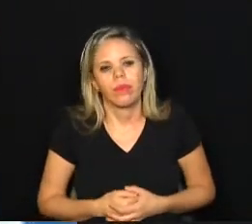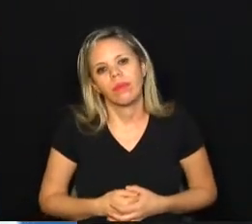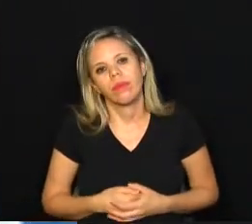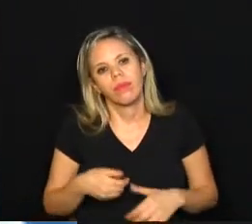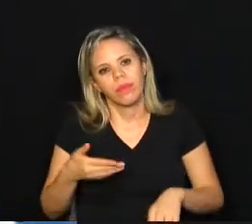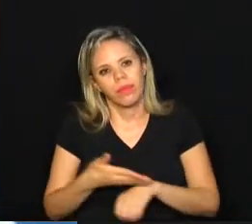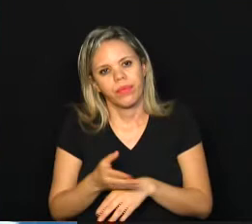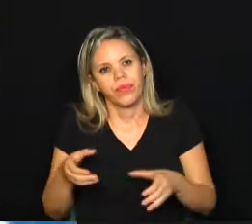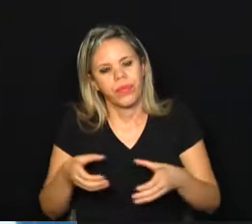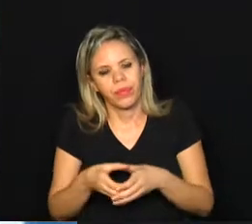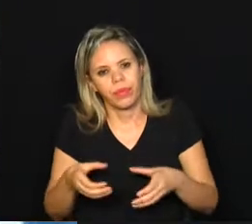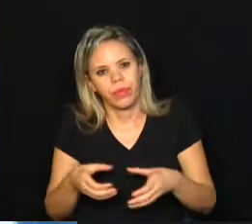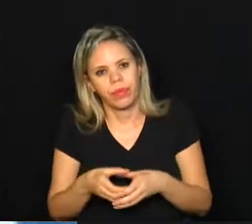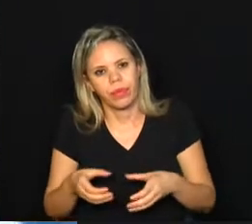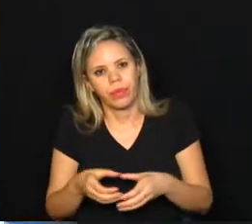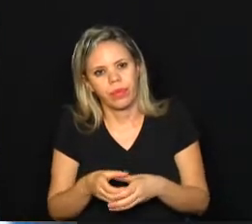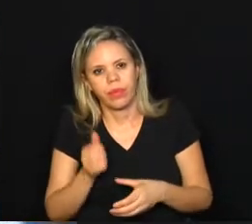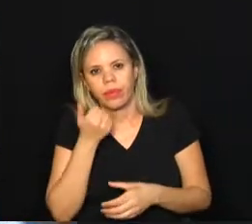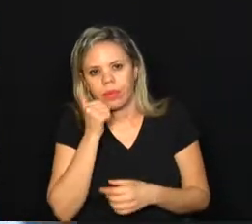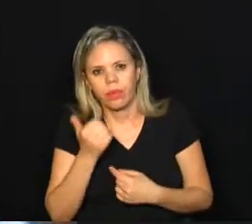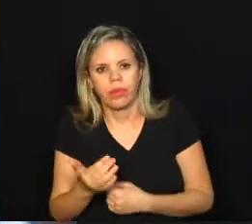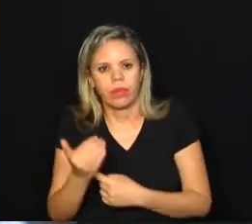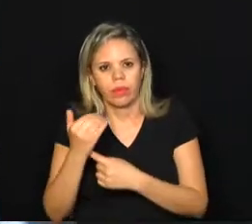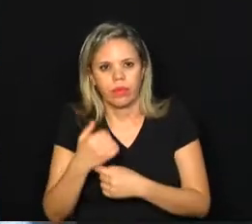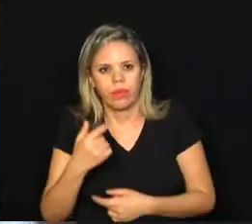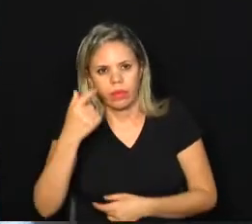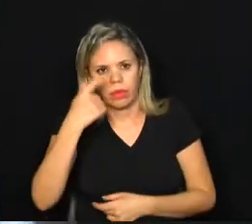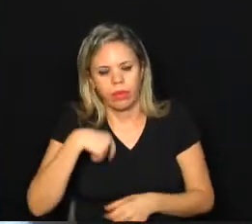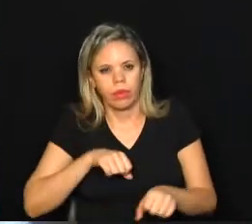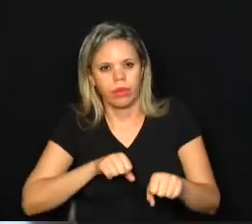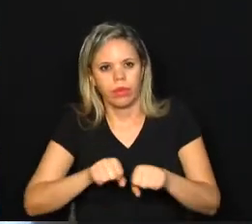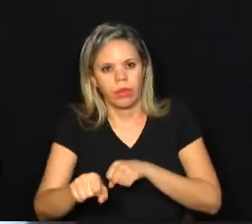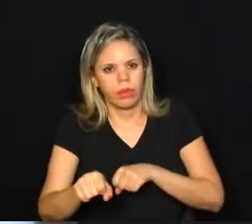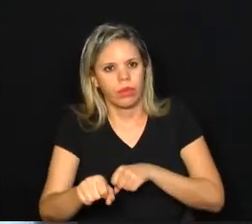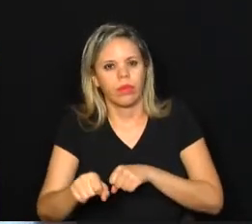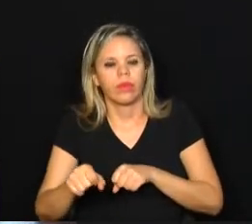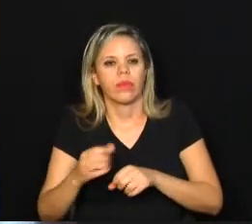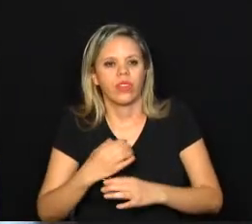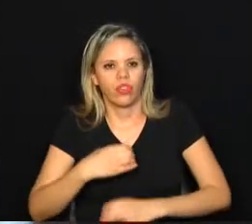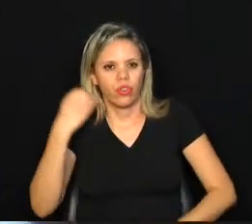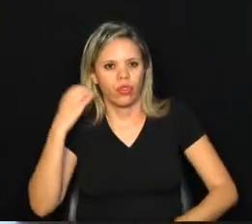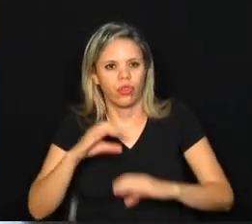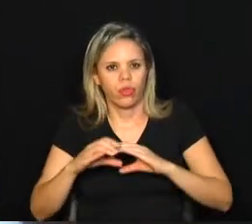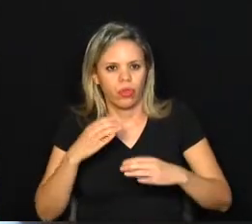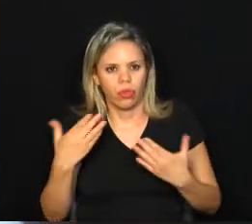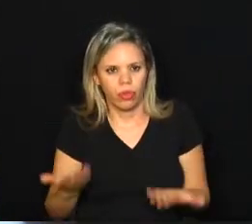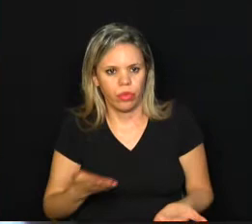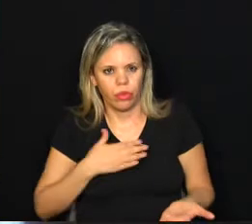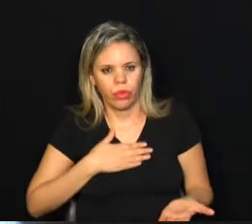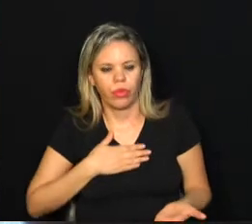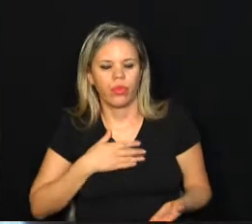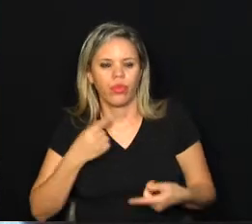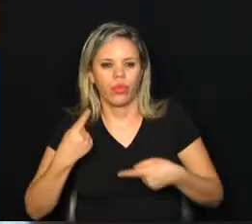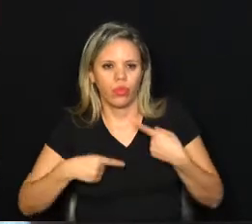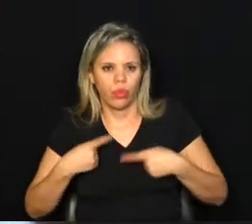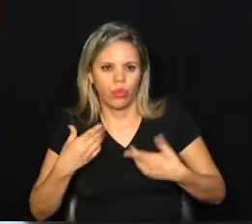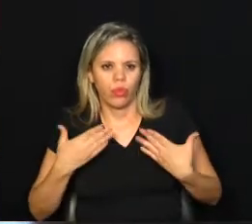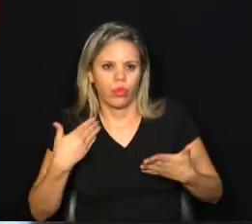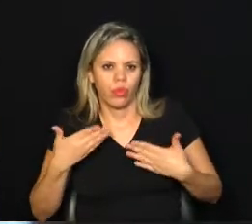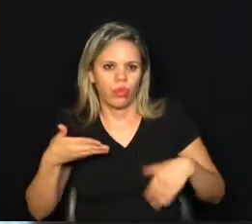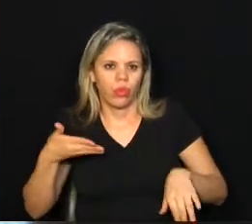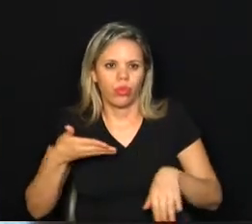dessa comissão de ciência e tecnologia. Eu sou formada em engenharia de computação, então, para mim, discutir o